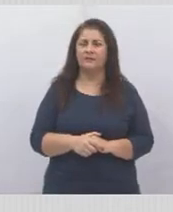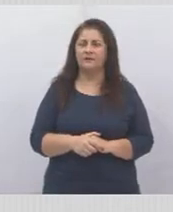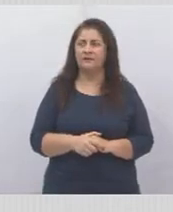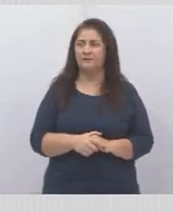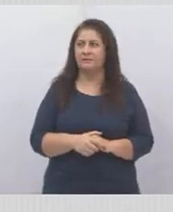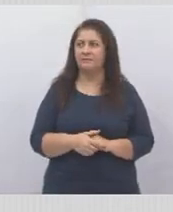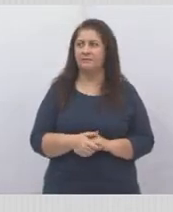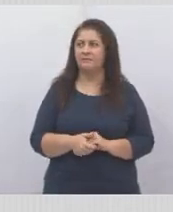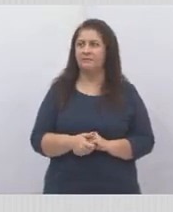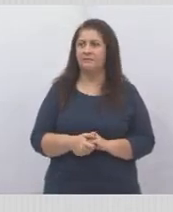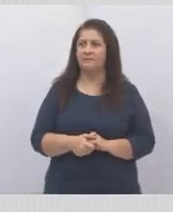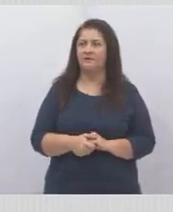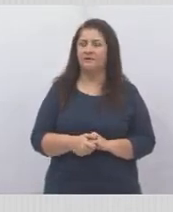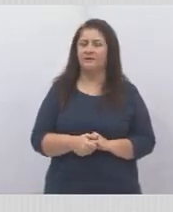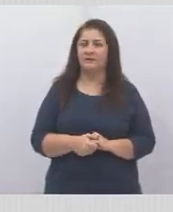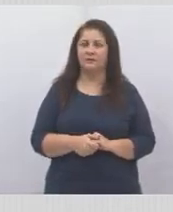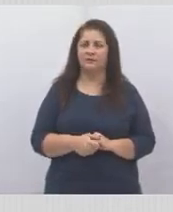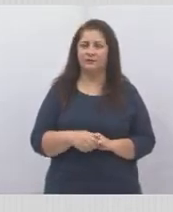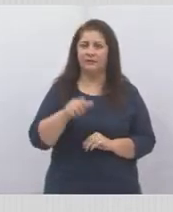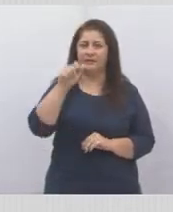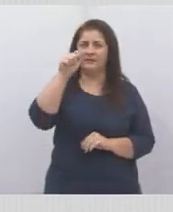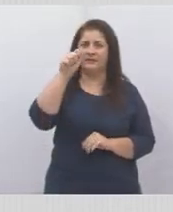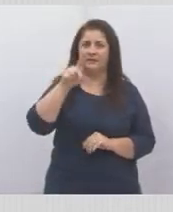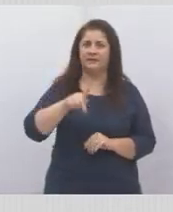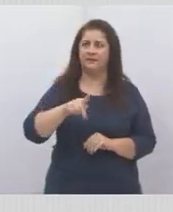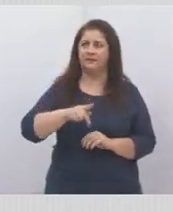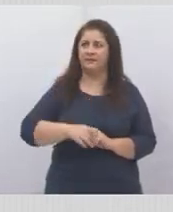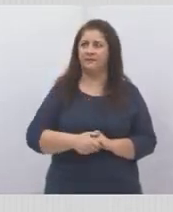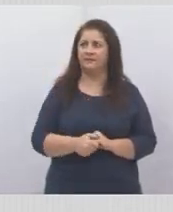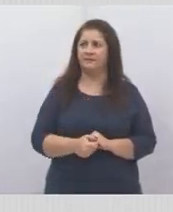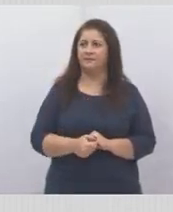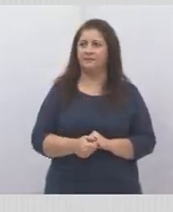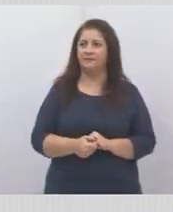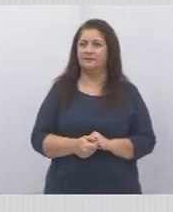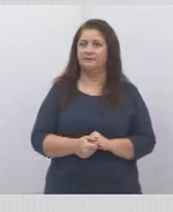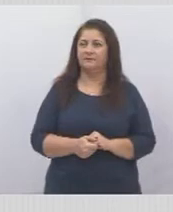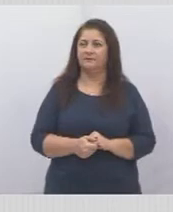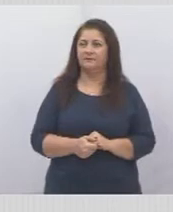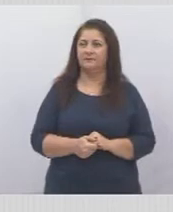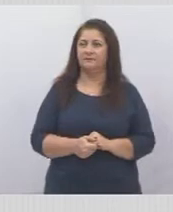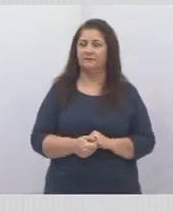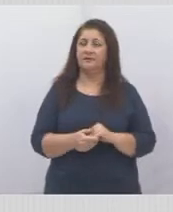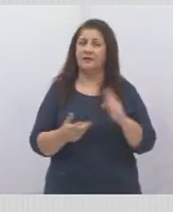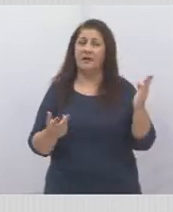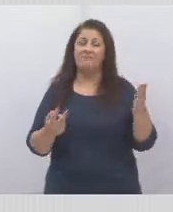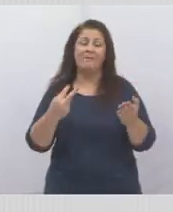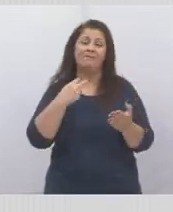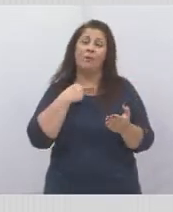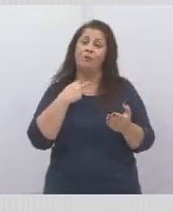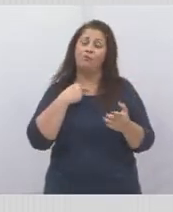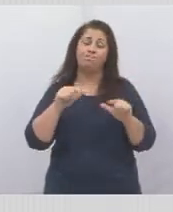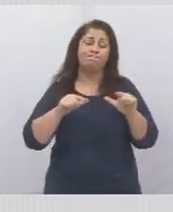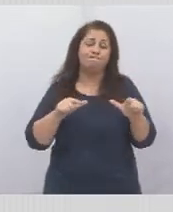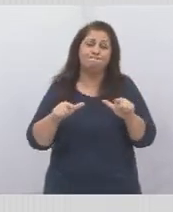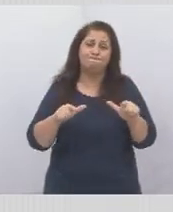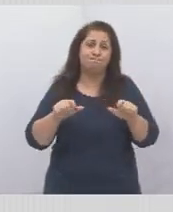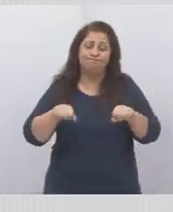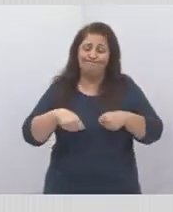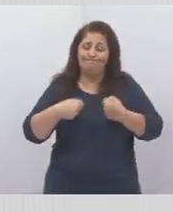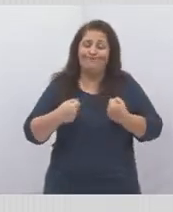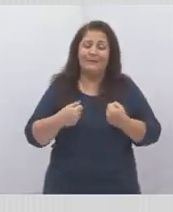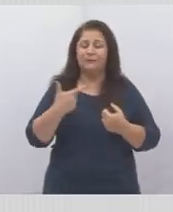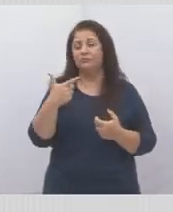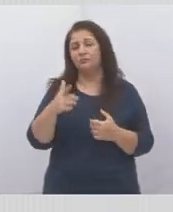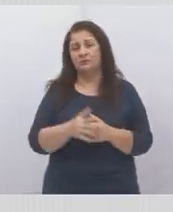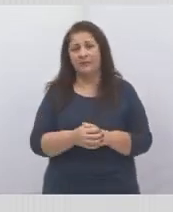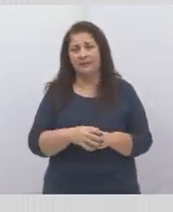Previdenciário garantido aos trabalhadores ou trabalhadores que ficam por conta de alguma